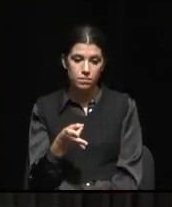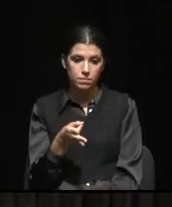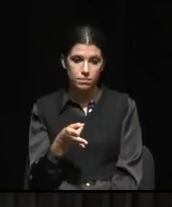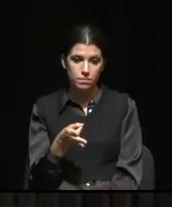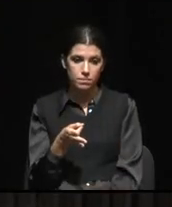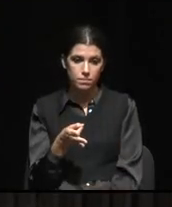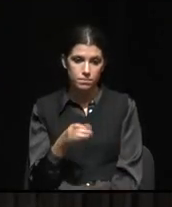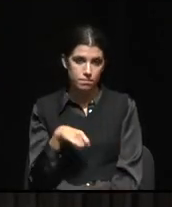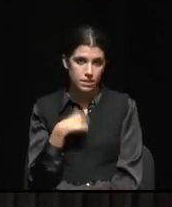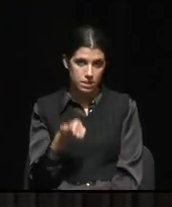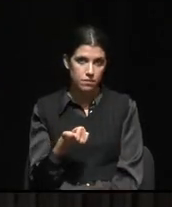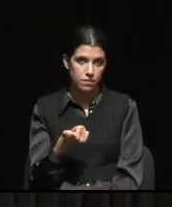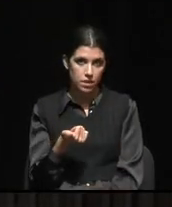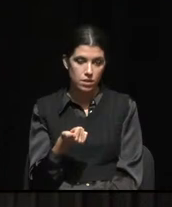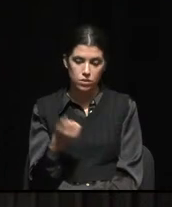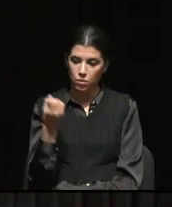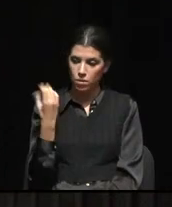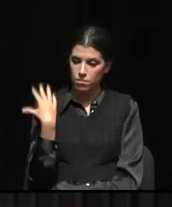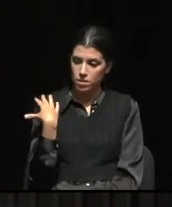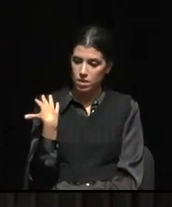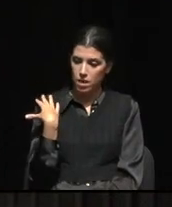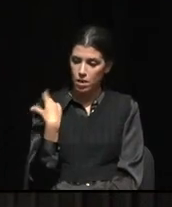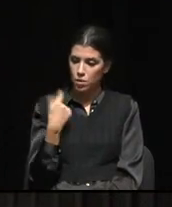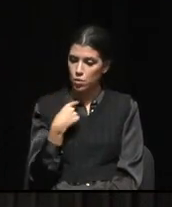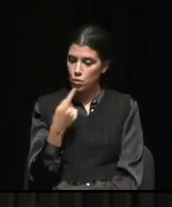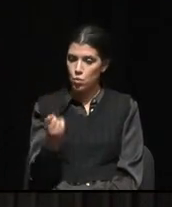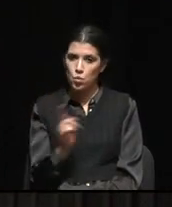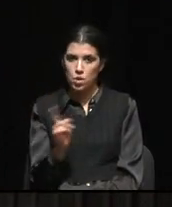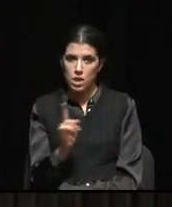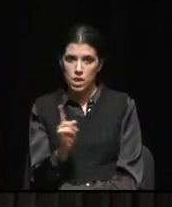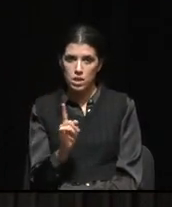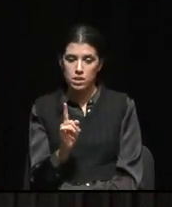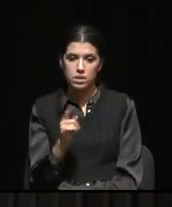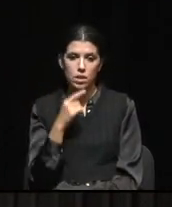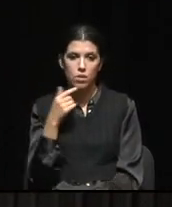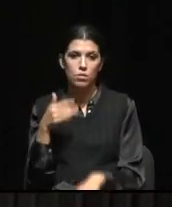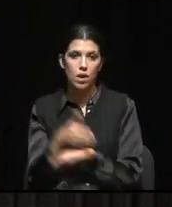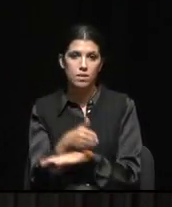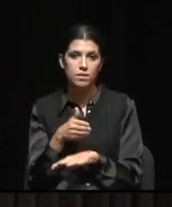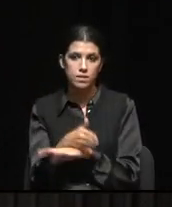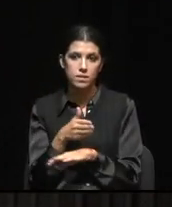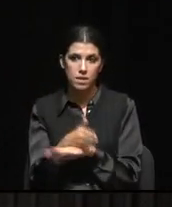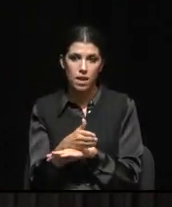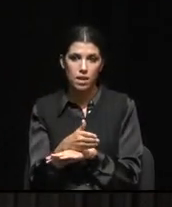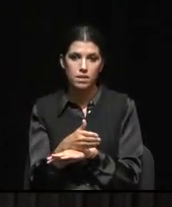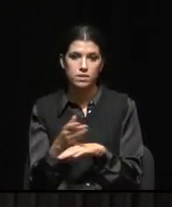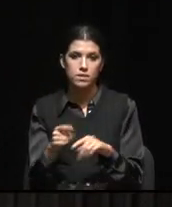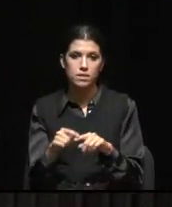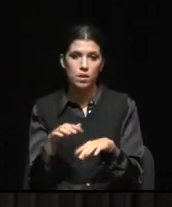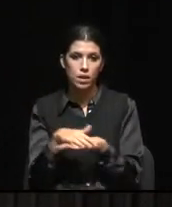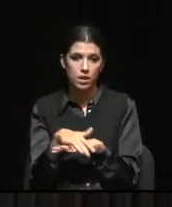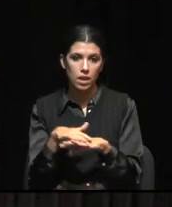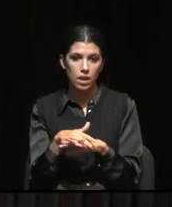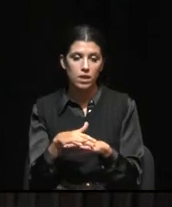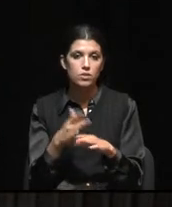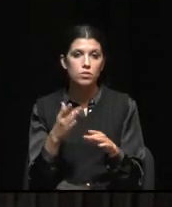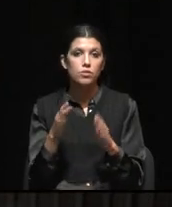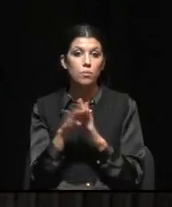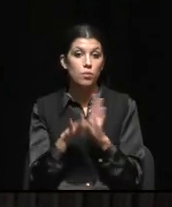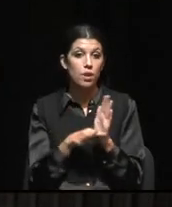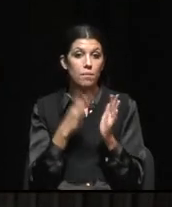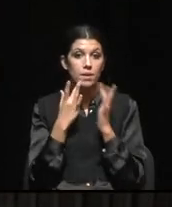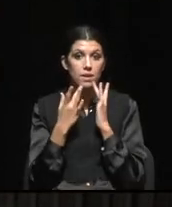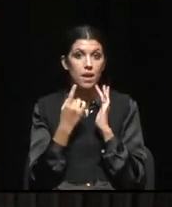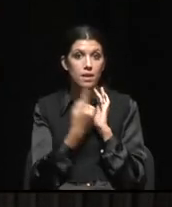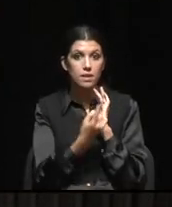ecologista Os Verdes que eu há pouco acabei por não não referir no acesso aos equipamentos da rede em teatro um teatro em cada bairro